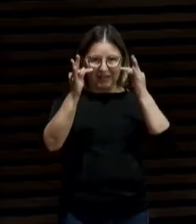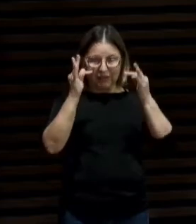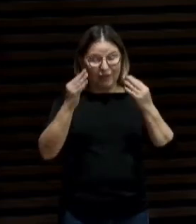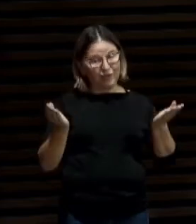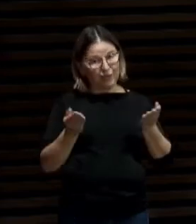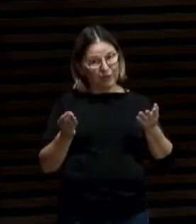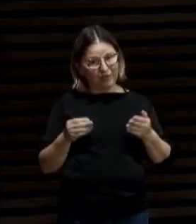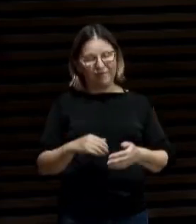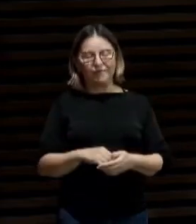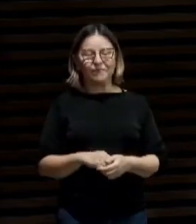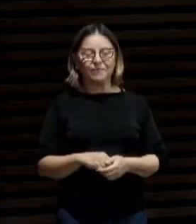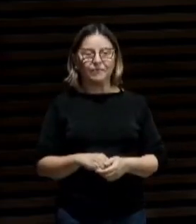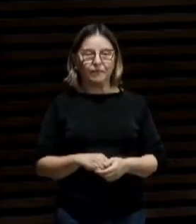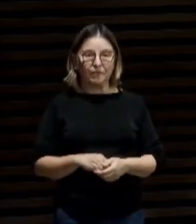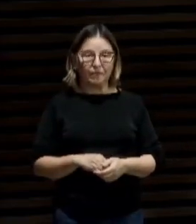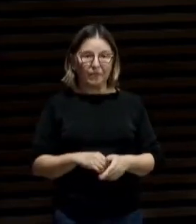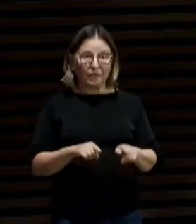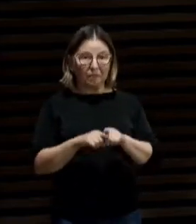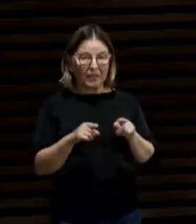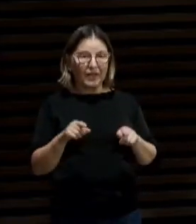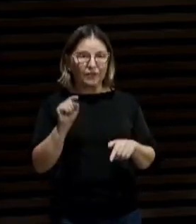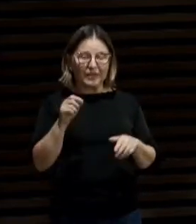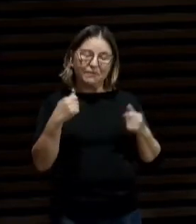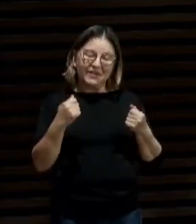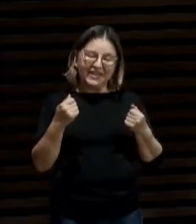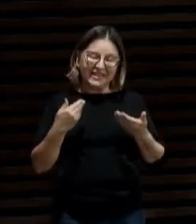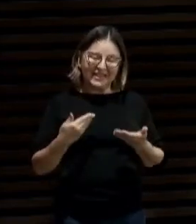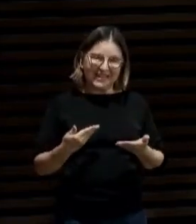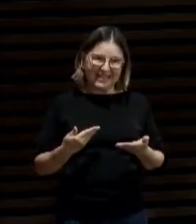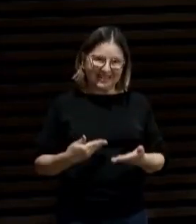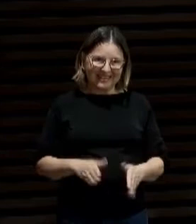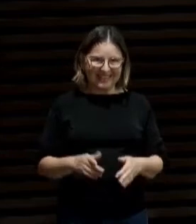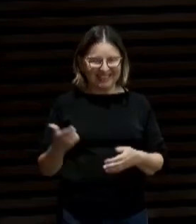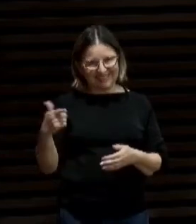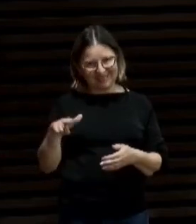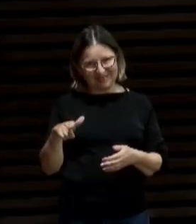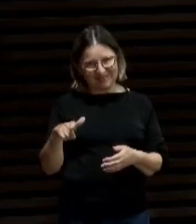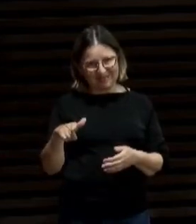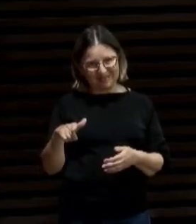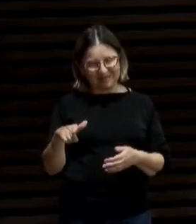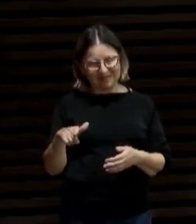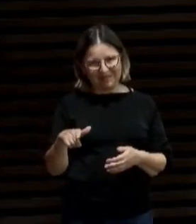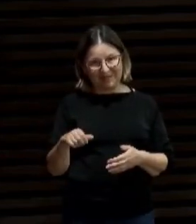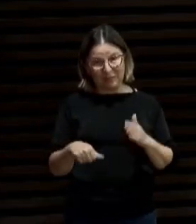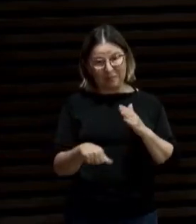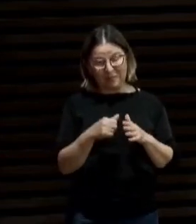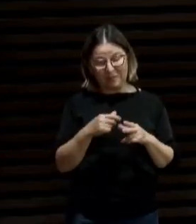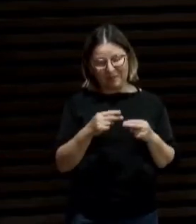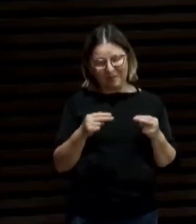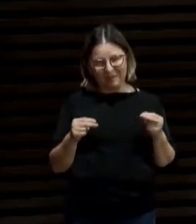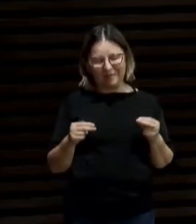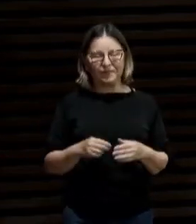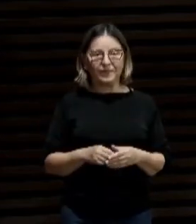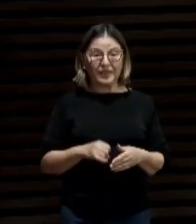Então precisa primeiro nascer de novo, é a condição sine qua non. É a condição primeira para que possamos atentar para as coisas que se não veem.